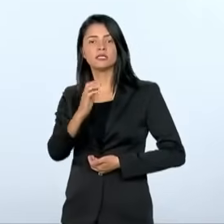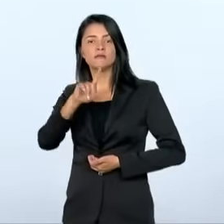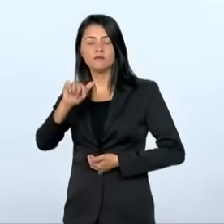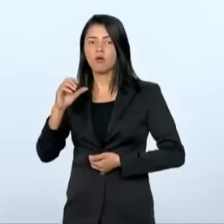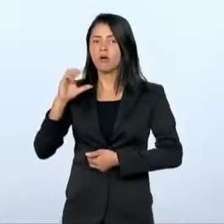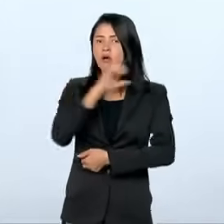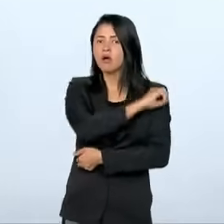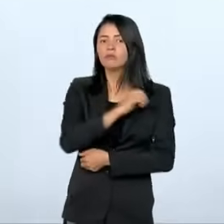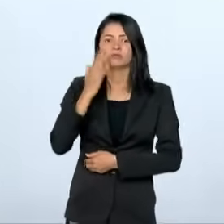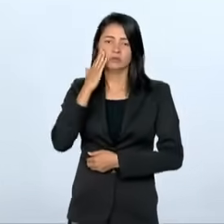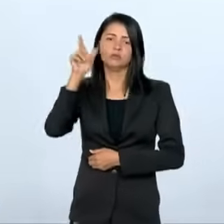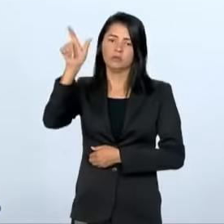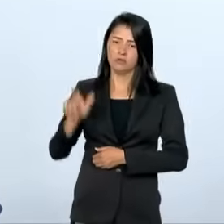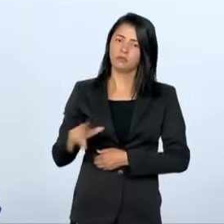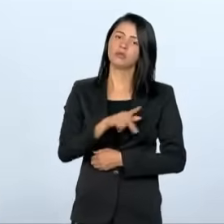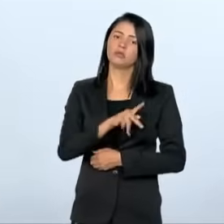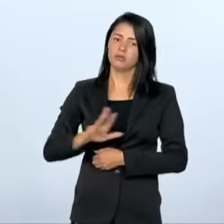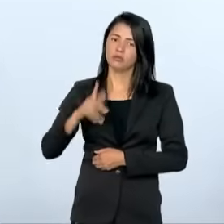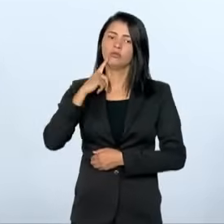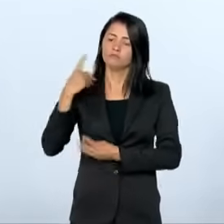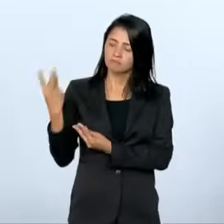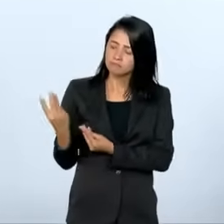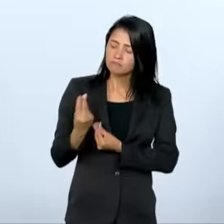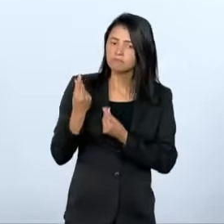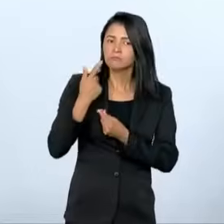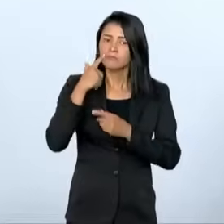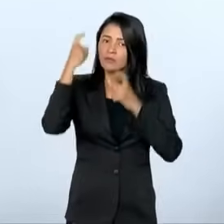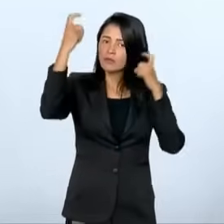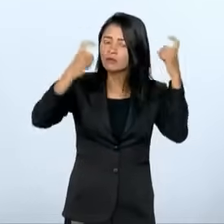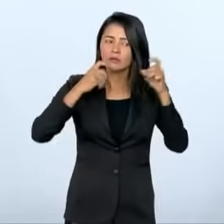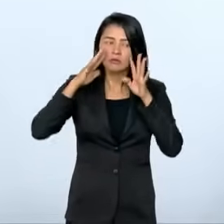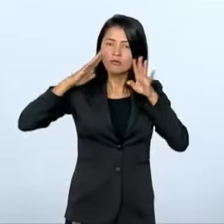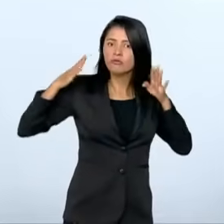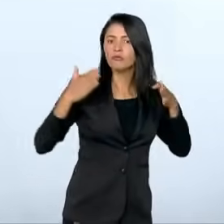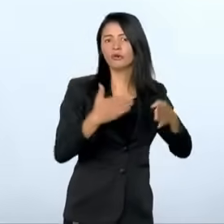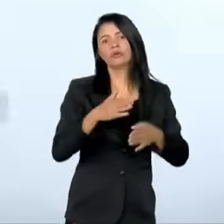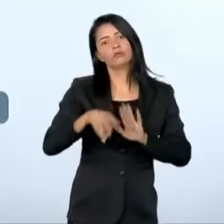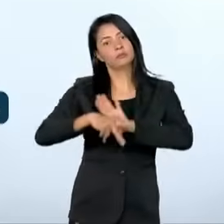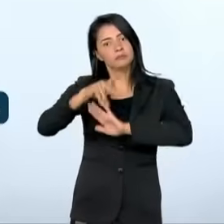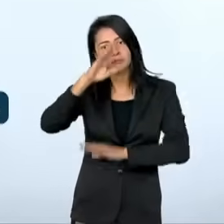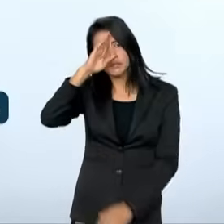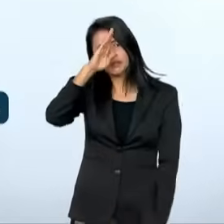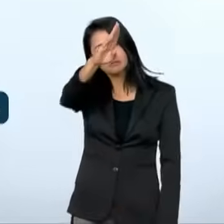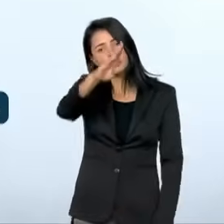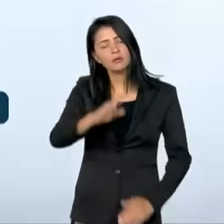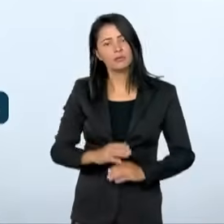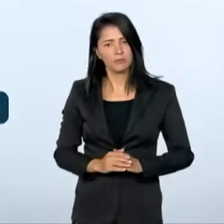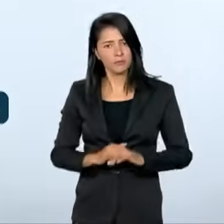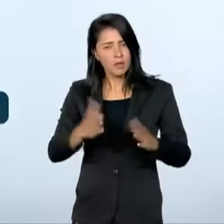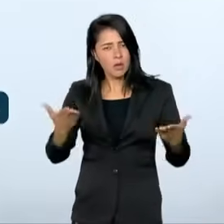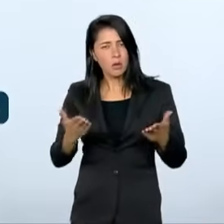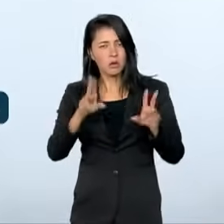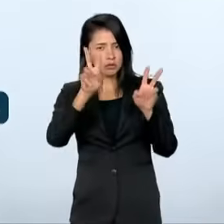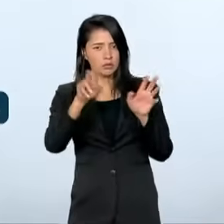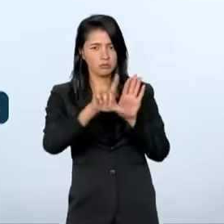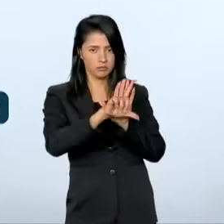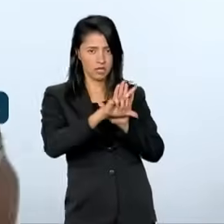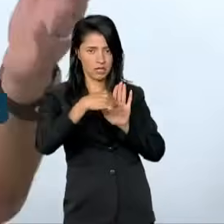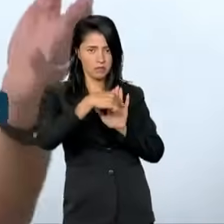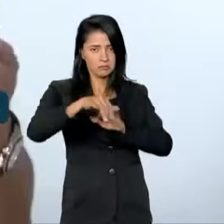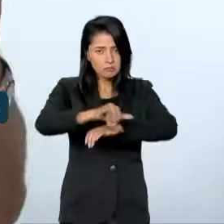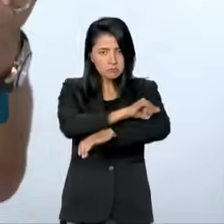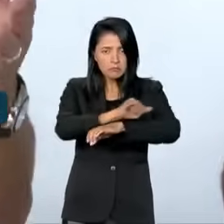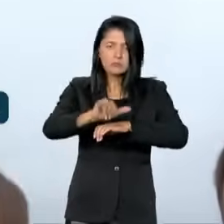falta sensibilidade para isso, porque essa é a preocupação preliminar. Com relação a medidas legislativas, não tenho dúvidas. Nós